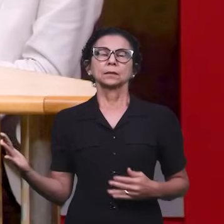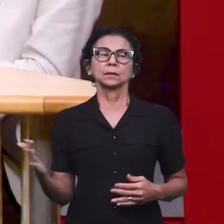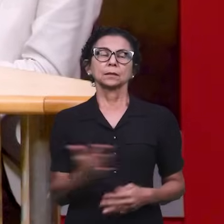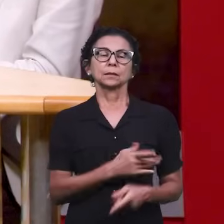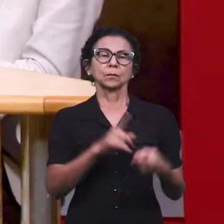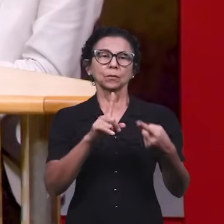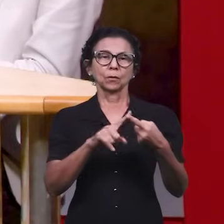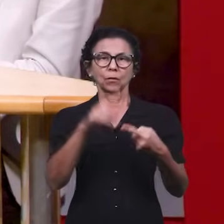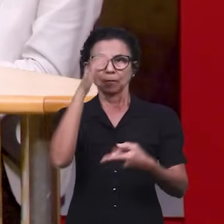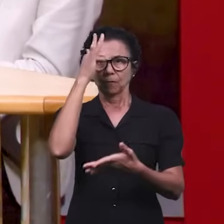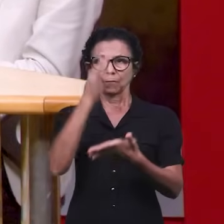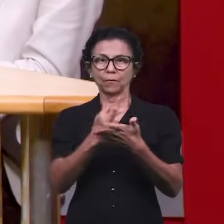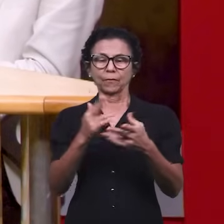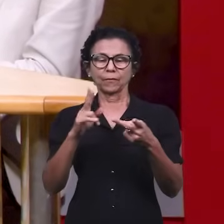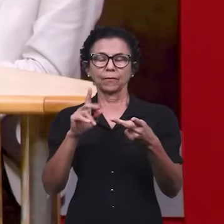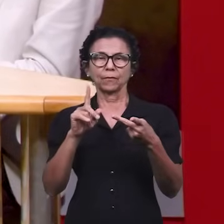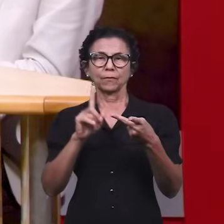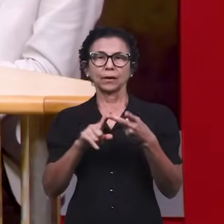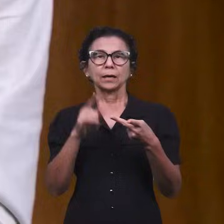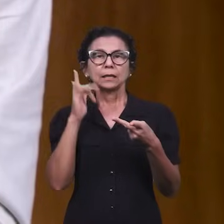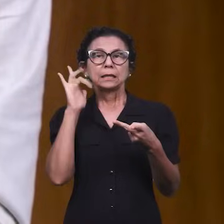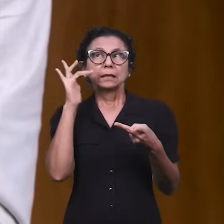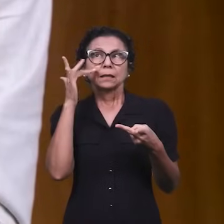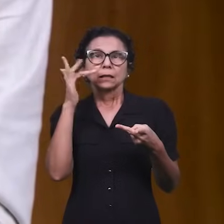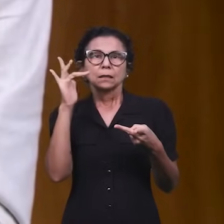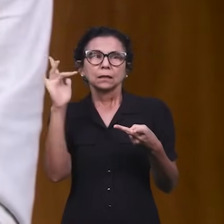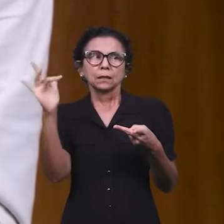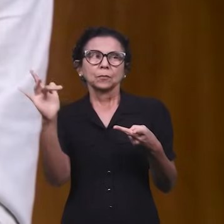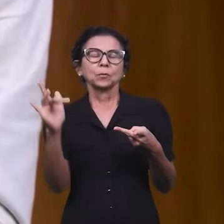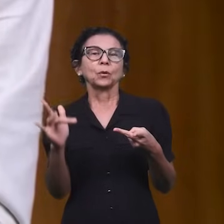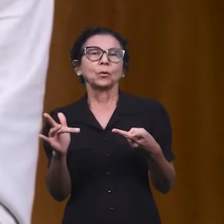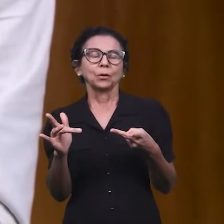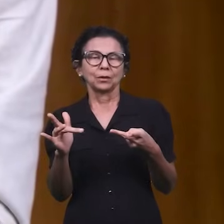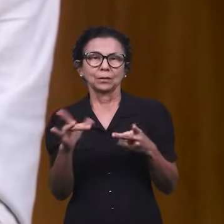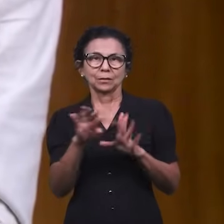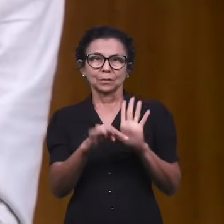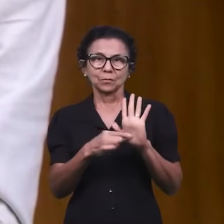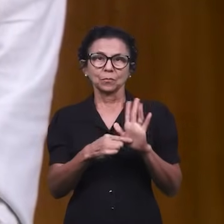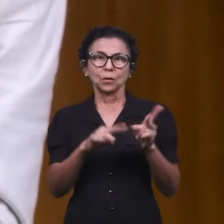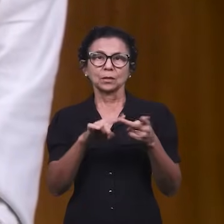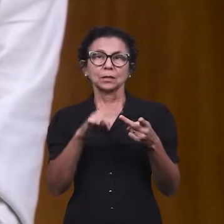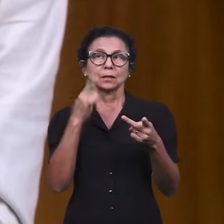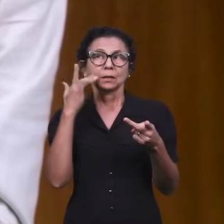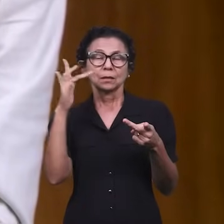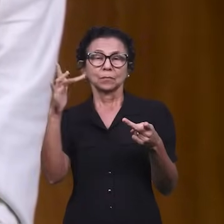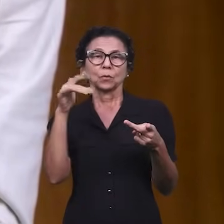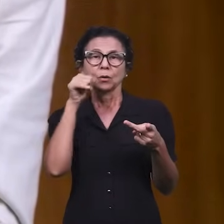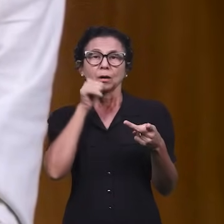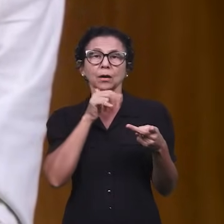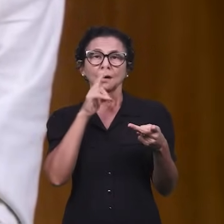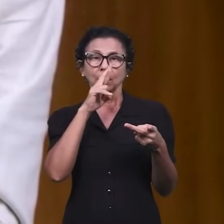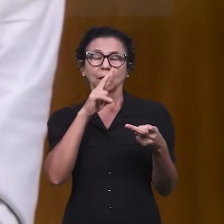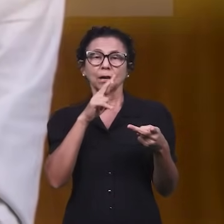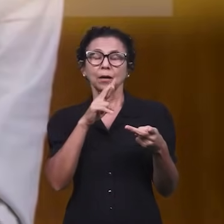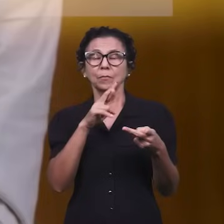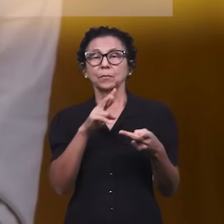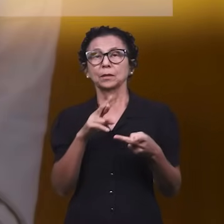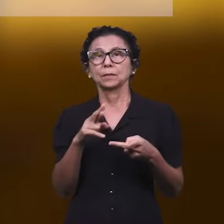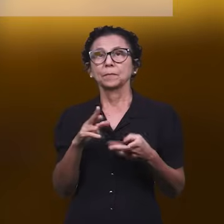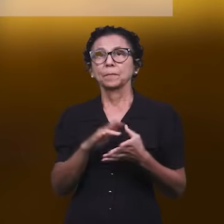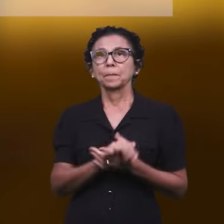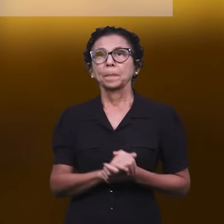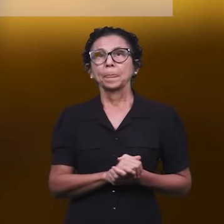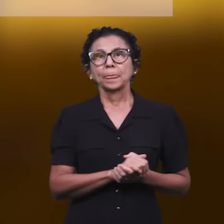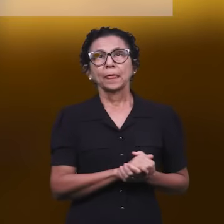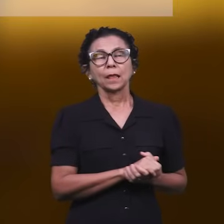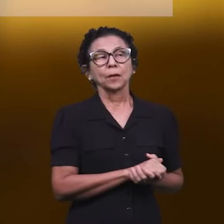e temor. O texto deixa claro que ela teve temor, porque ela fala assim com os mensageiros: nós